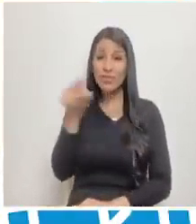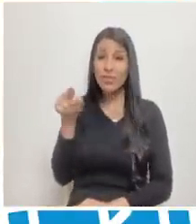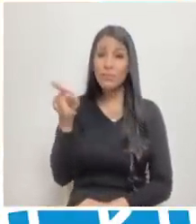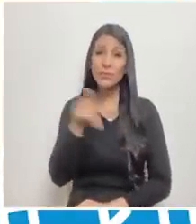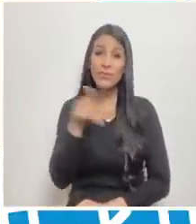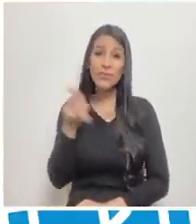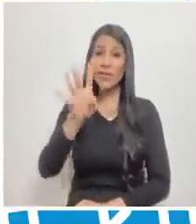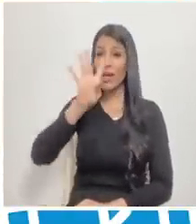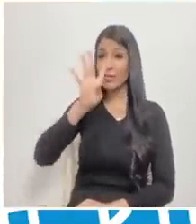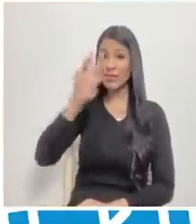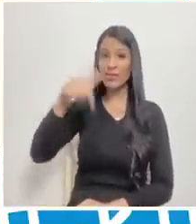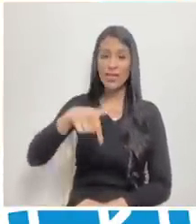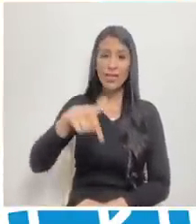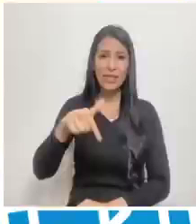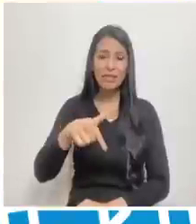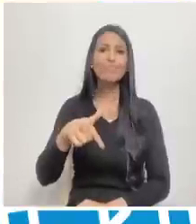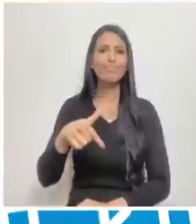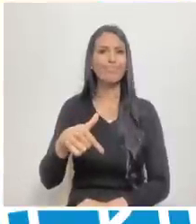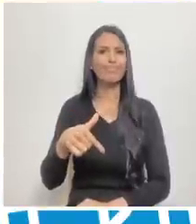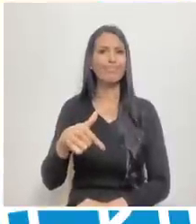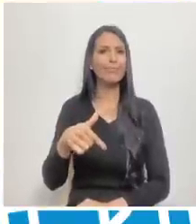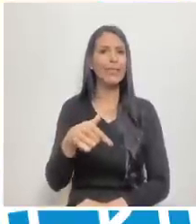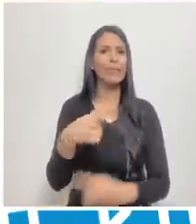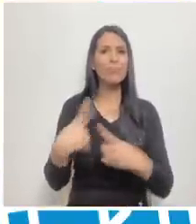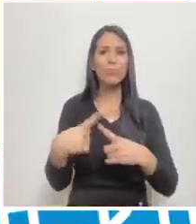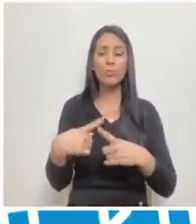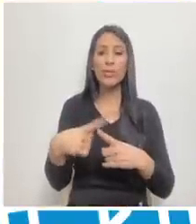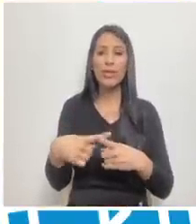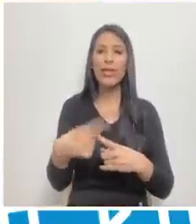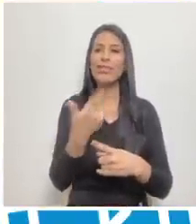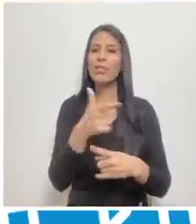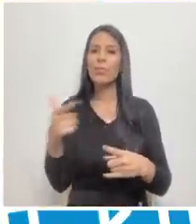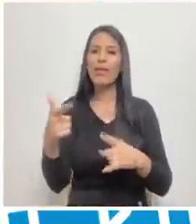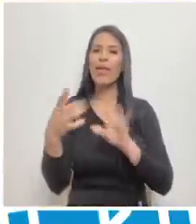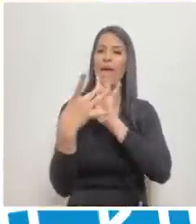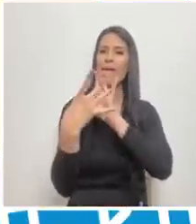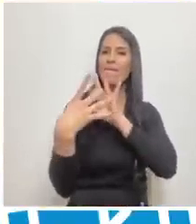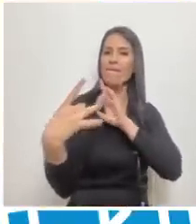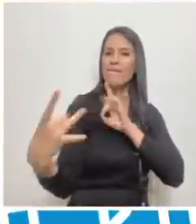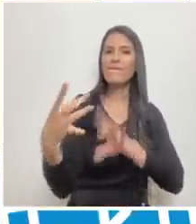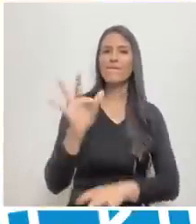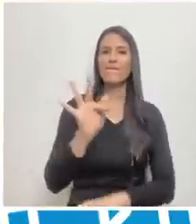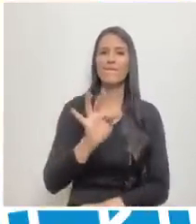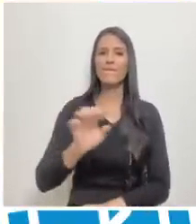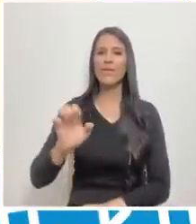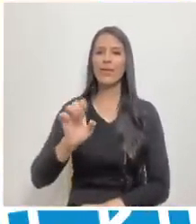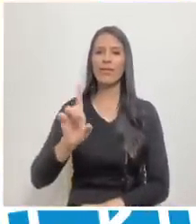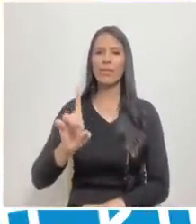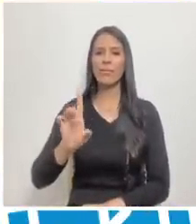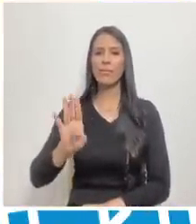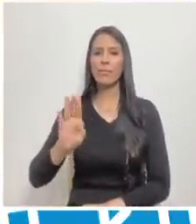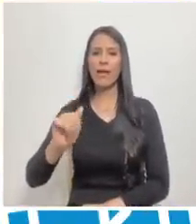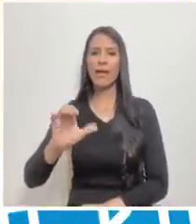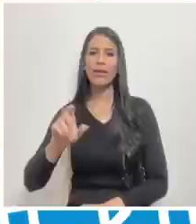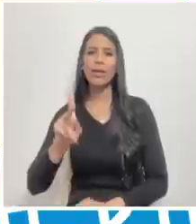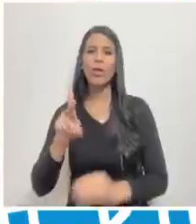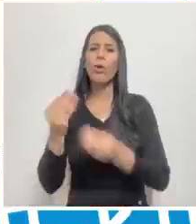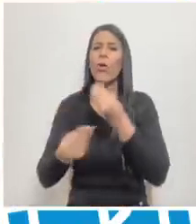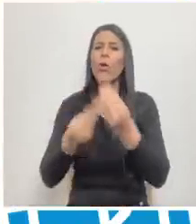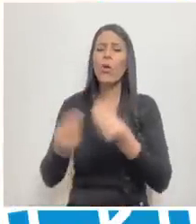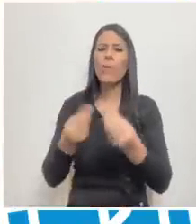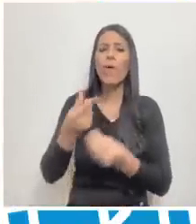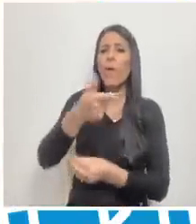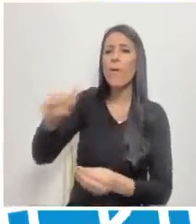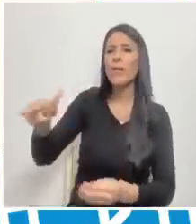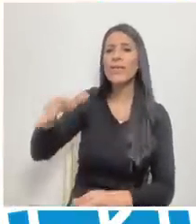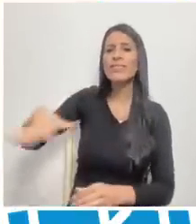professores reclamam, não há nenhum feedback no país sobre como está o ensino dessas outras áreas. Parte dos professores